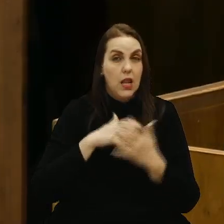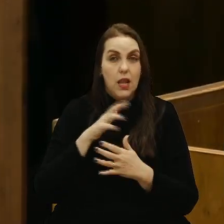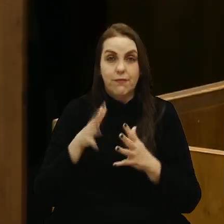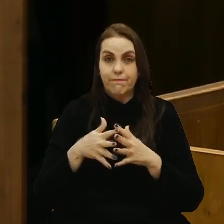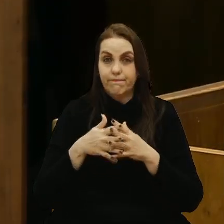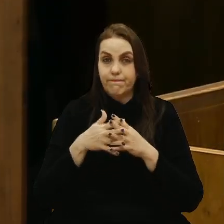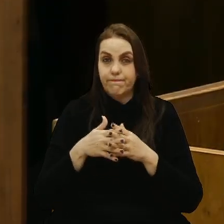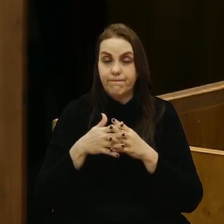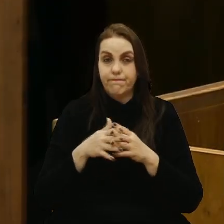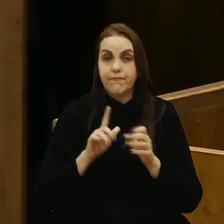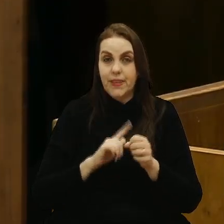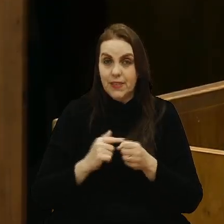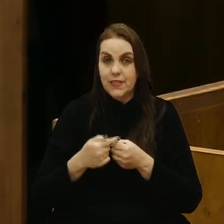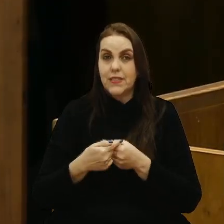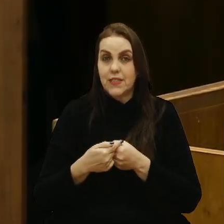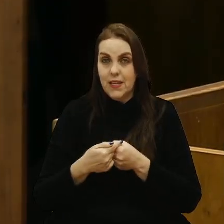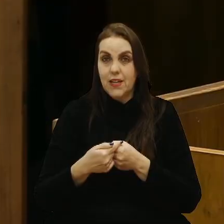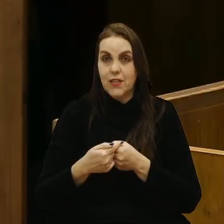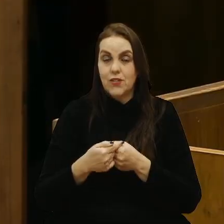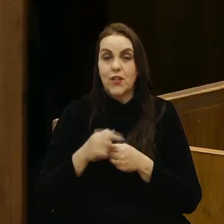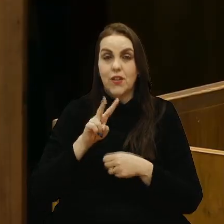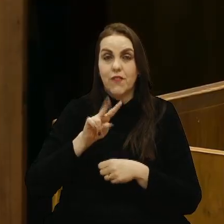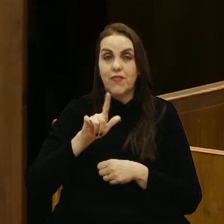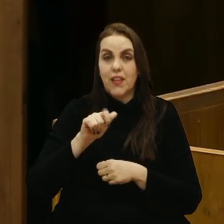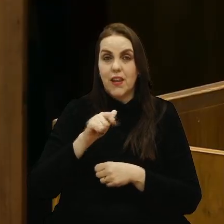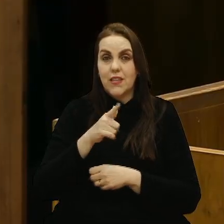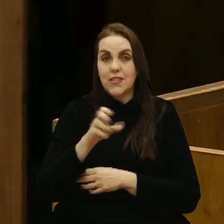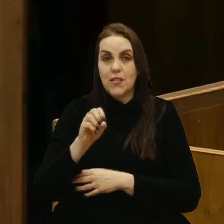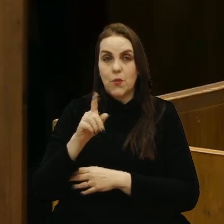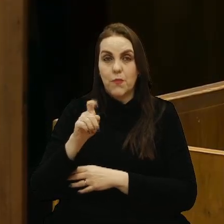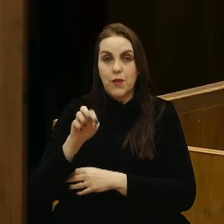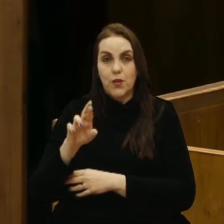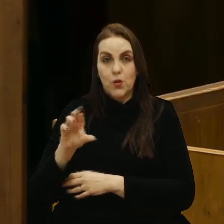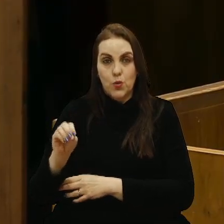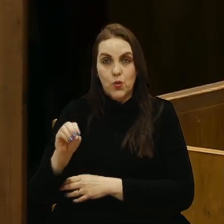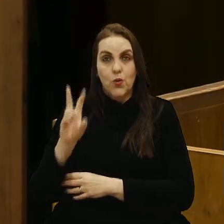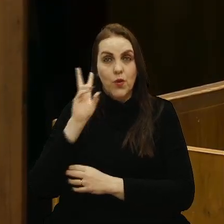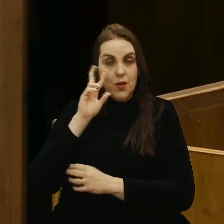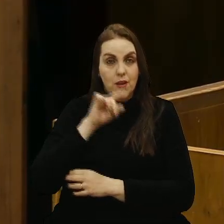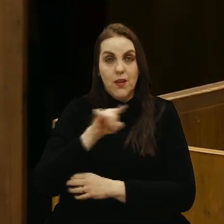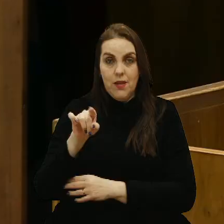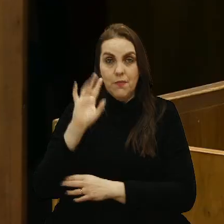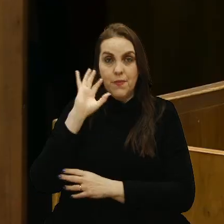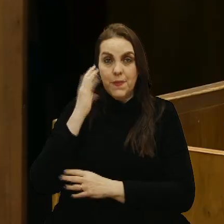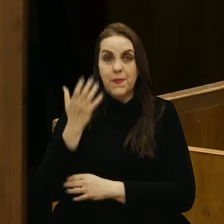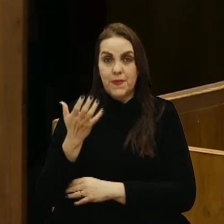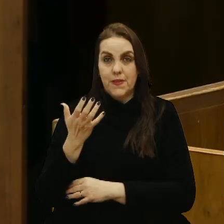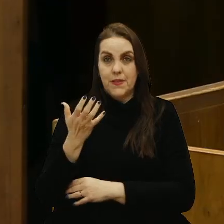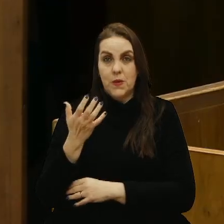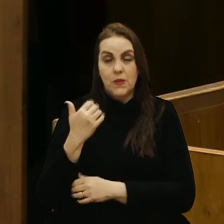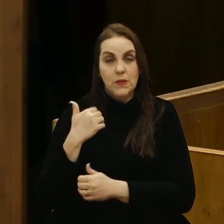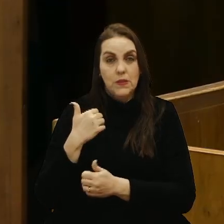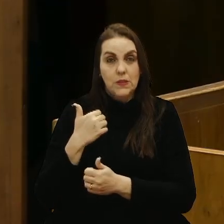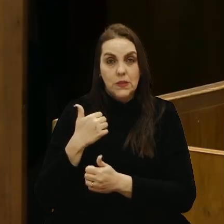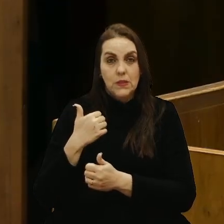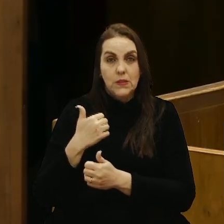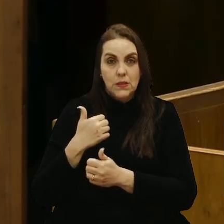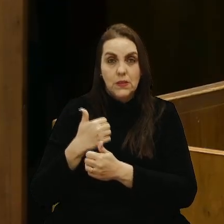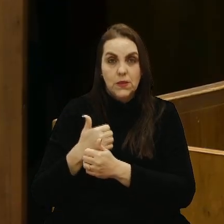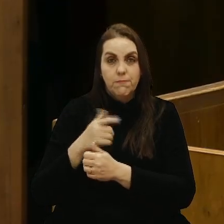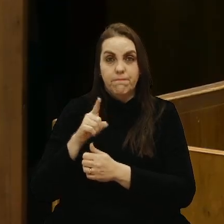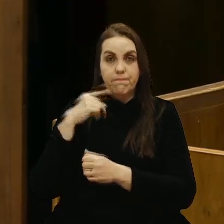cidade. Lá na Vila São Pedro, vocês lembram da situação, daquela iminência, vereador João